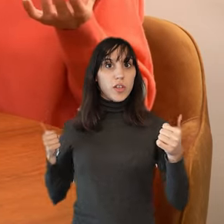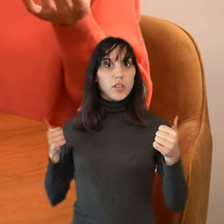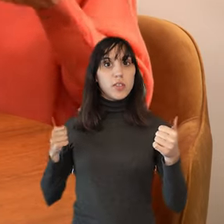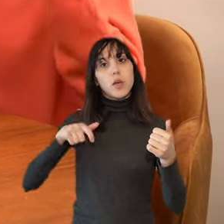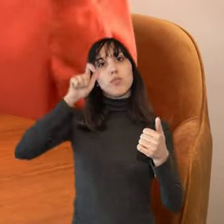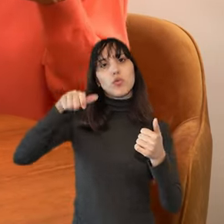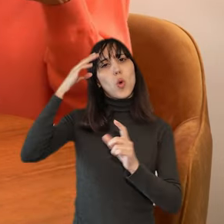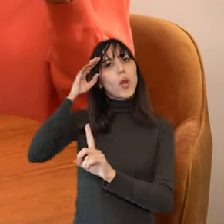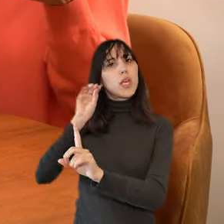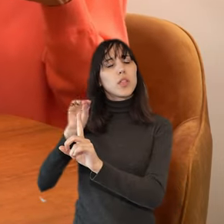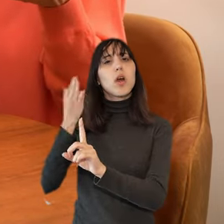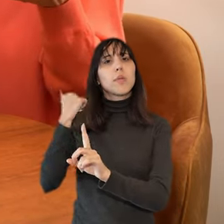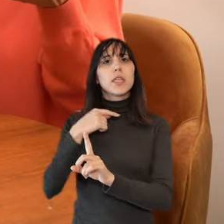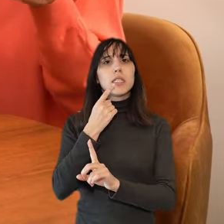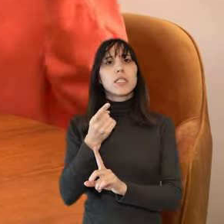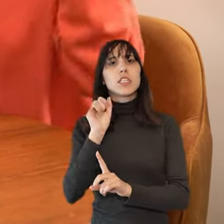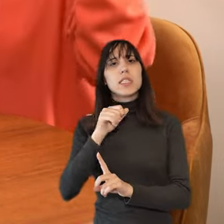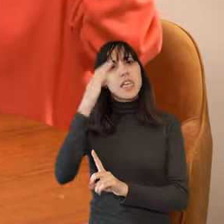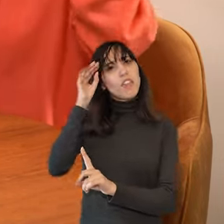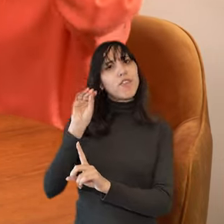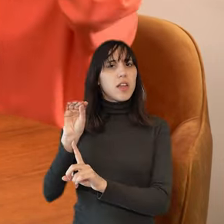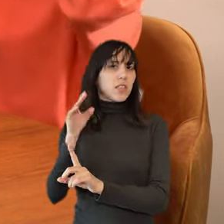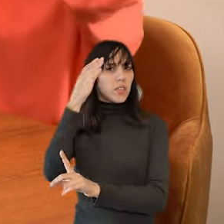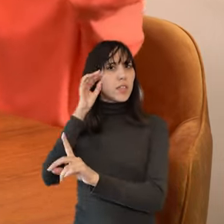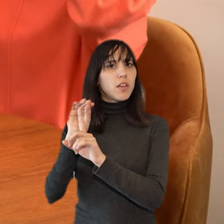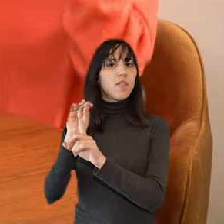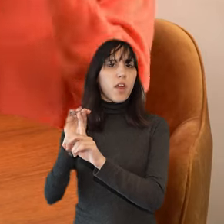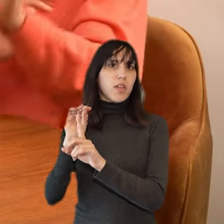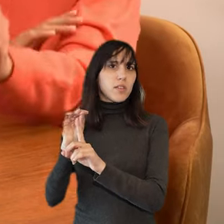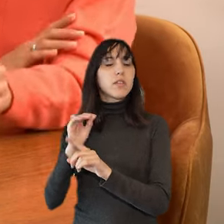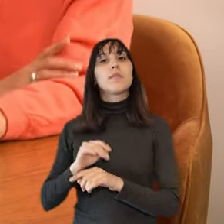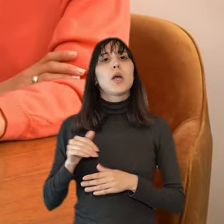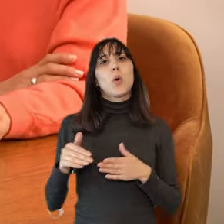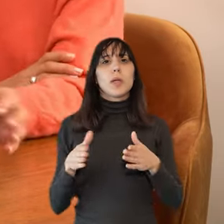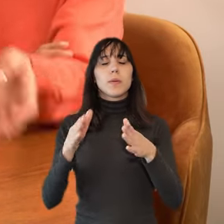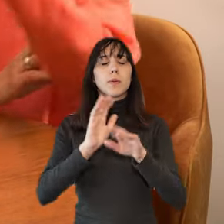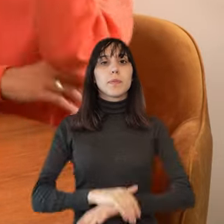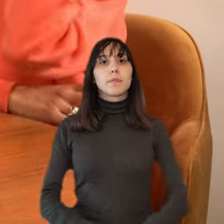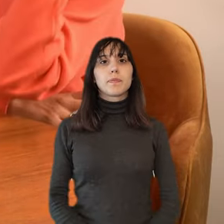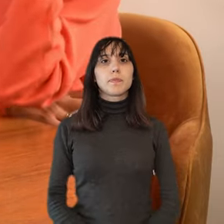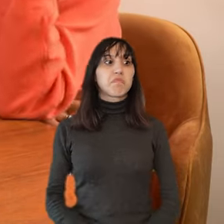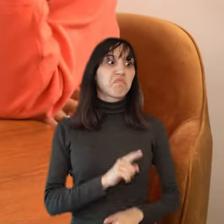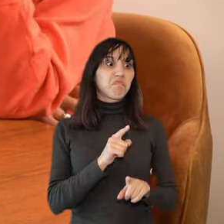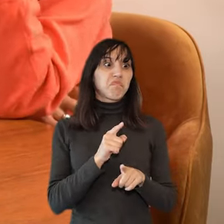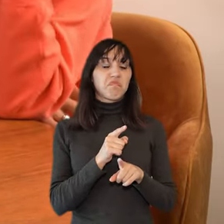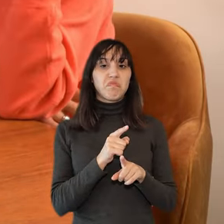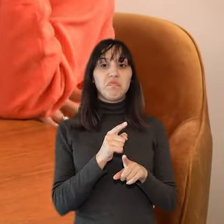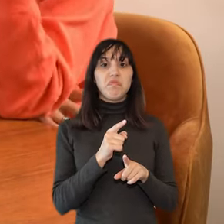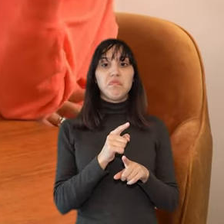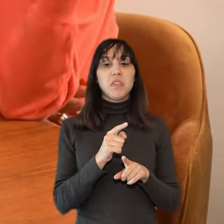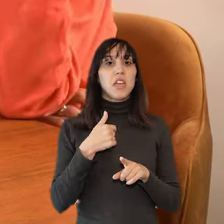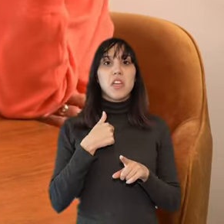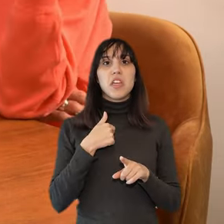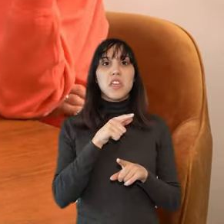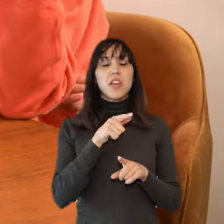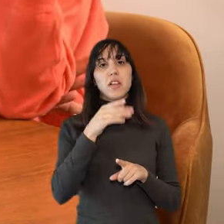orientador ou há bocado Serte o nome viser a viser pronto um orientador e ele vai ter química nem eu nem